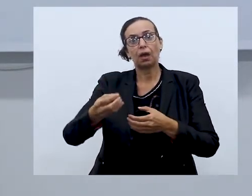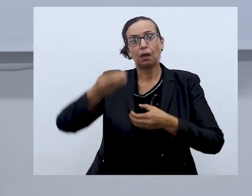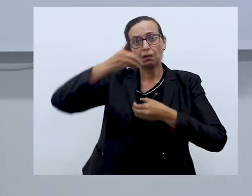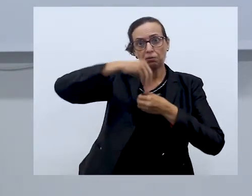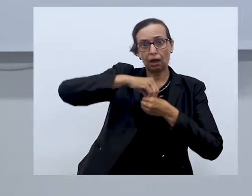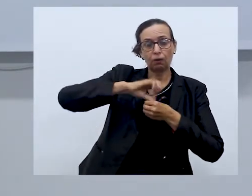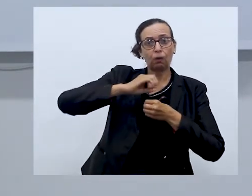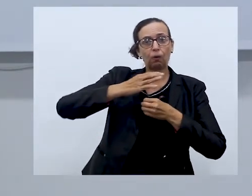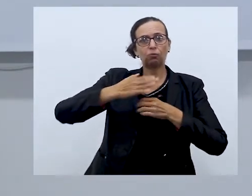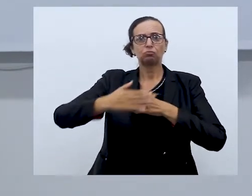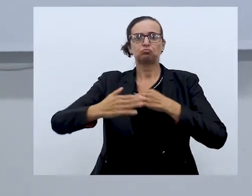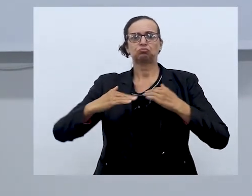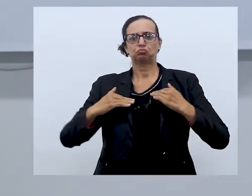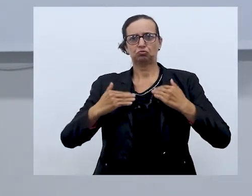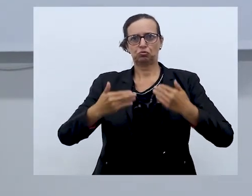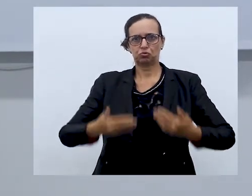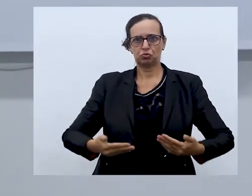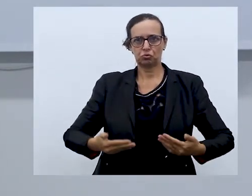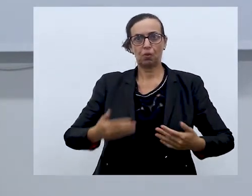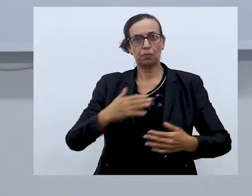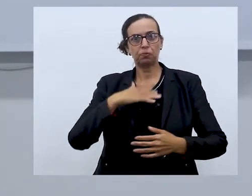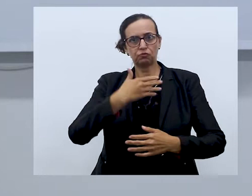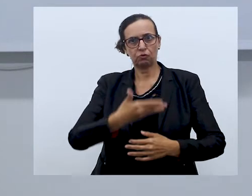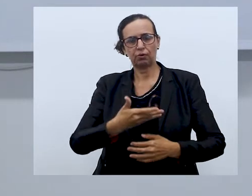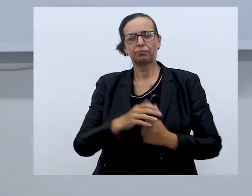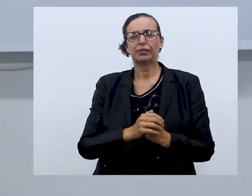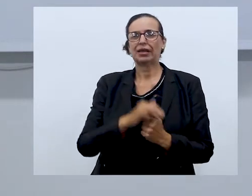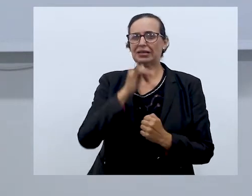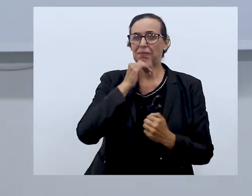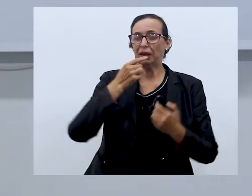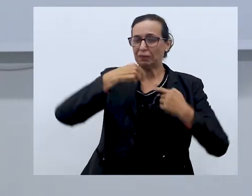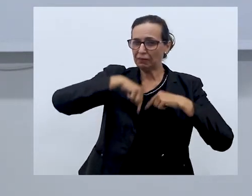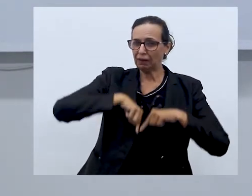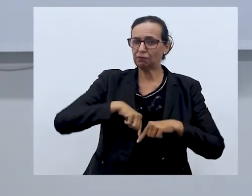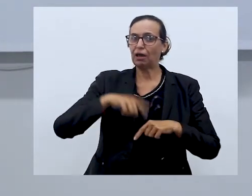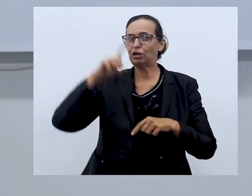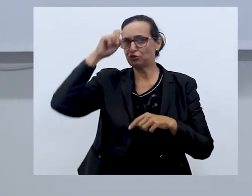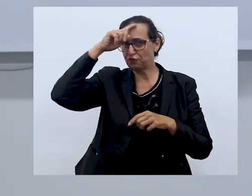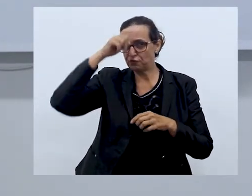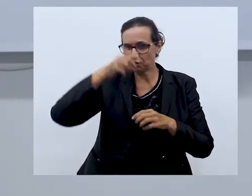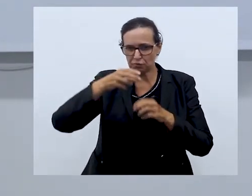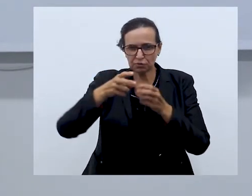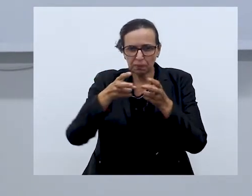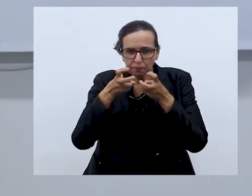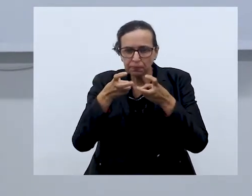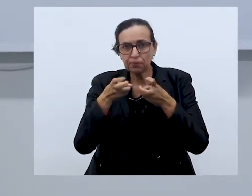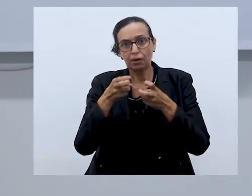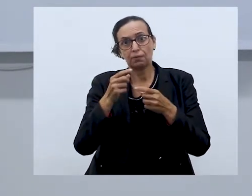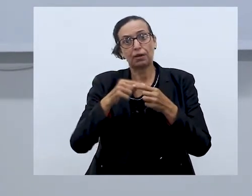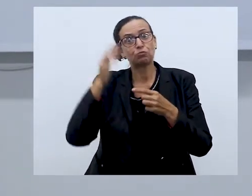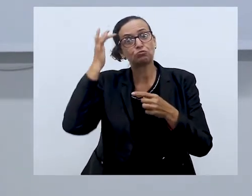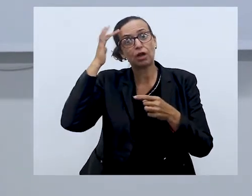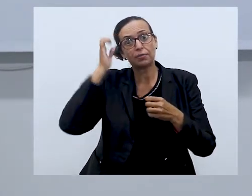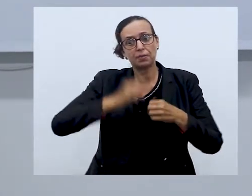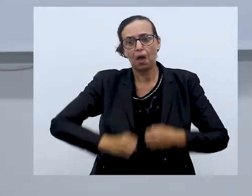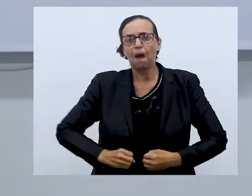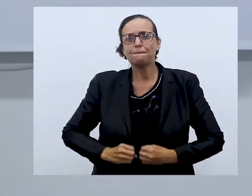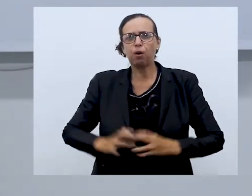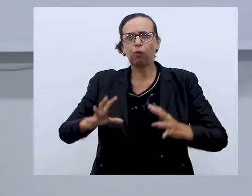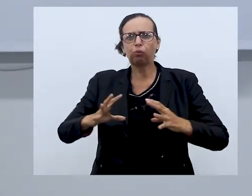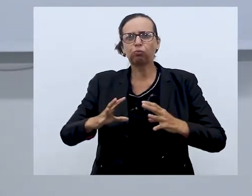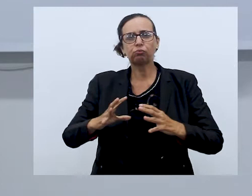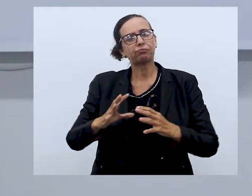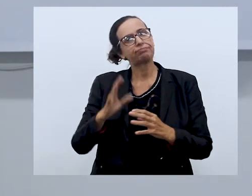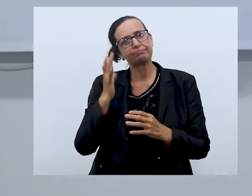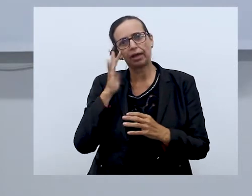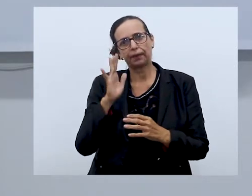e externa. A interna é mais difícil o diagnóstico clínico dela, pois você não vê se há ou não rompimento dos vasos. Porém, você pode